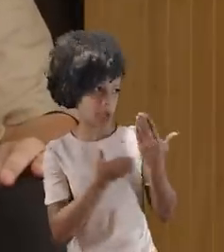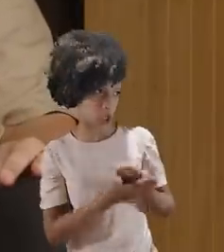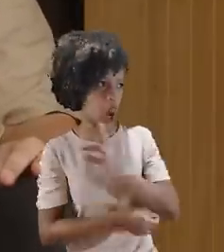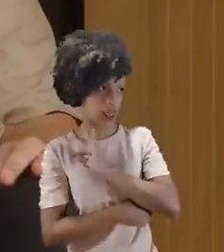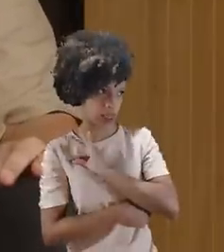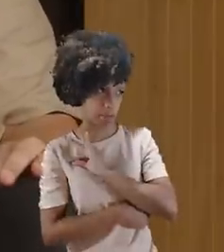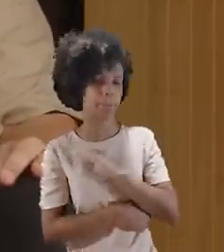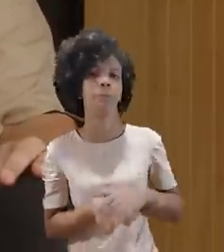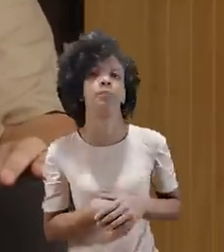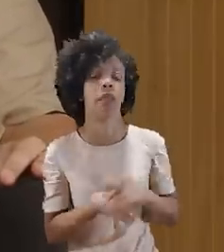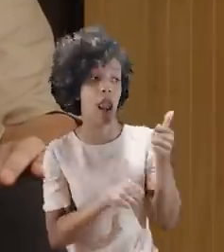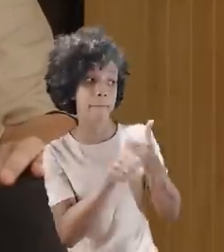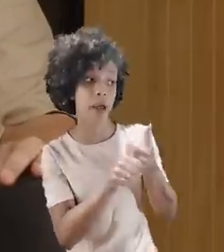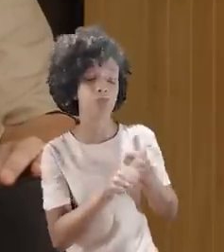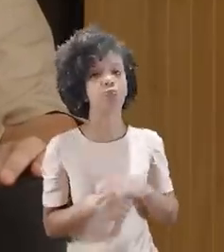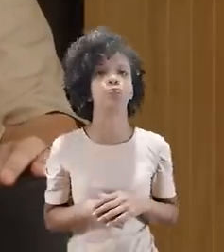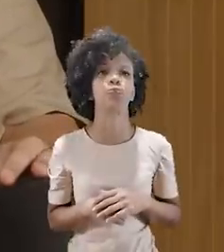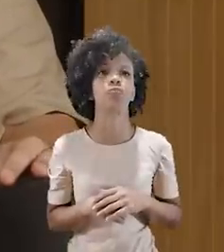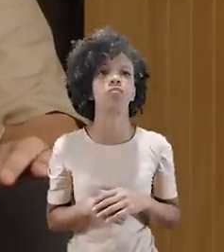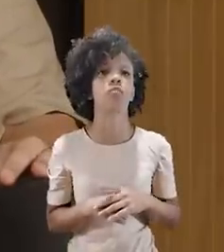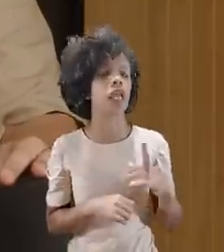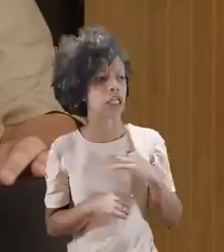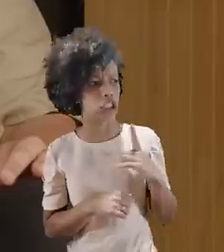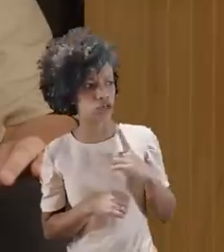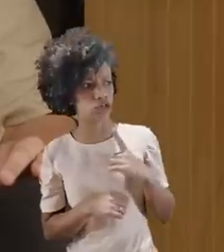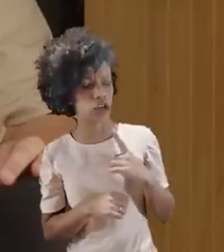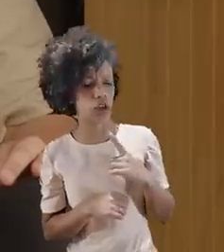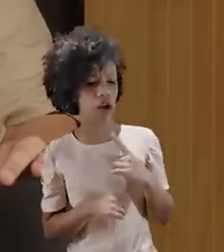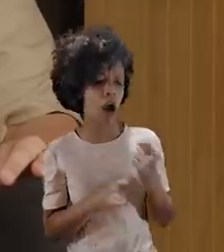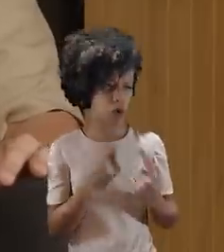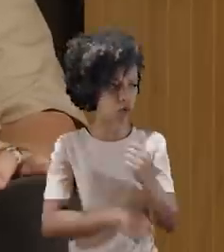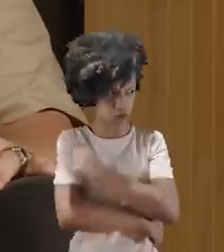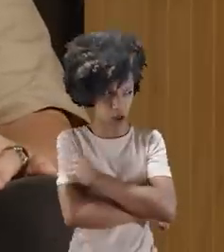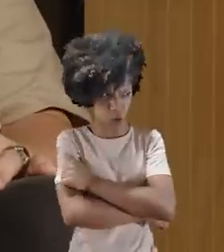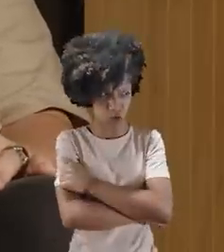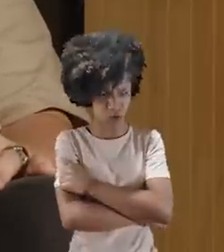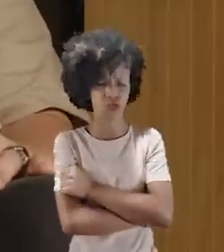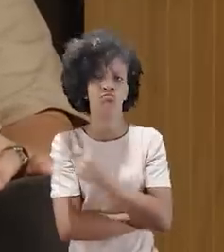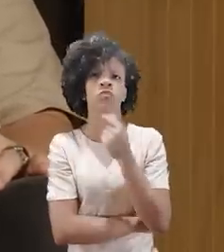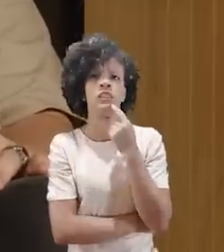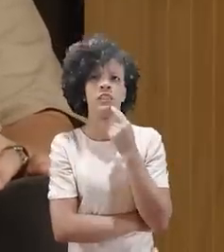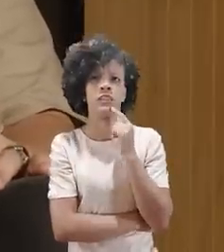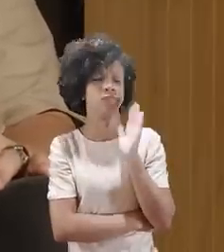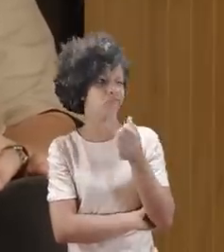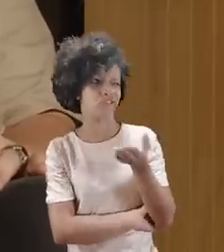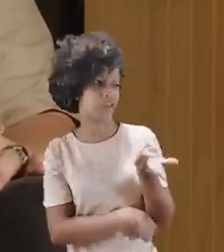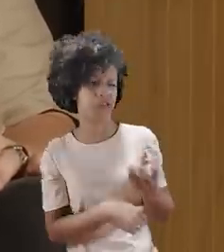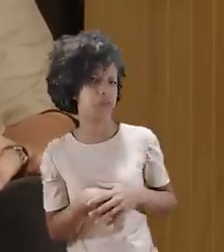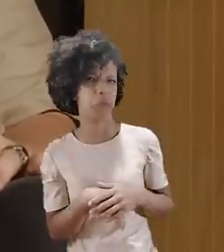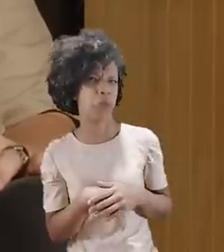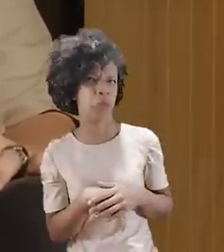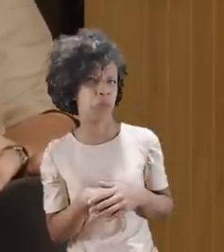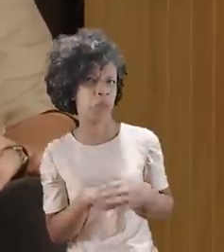PM lá perto né e e tinha um dos um dos alunos lá cara Você Já Devia ter